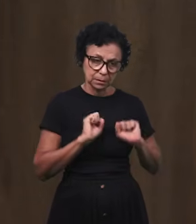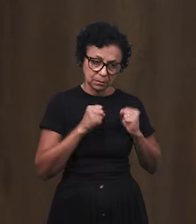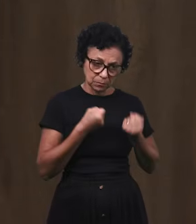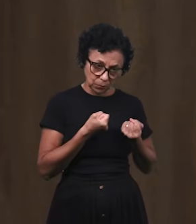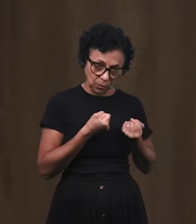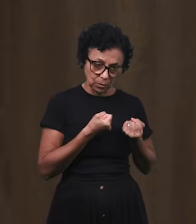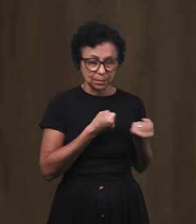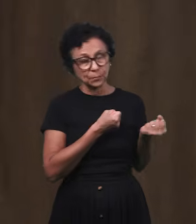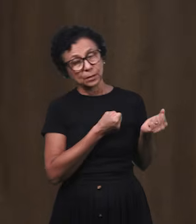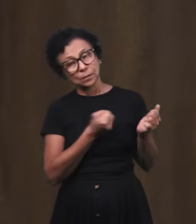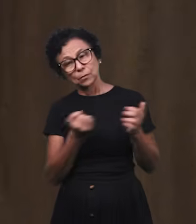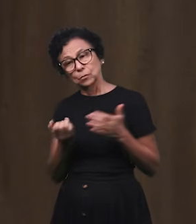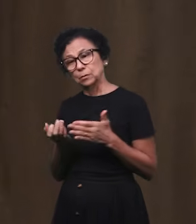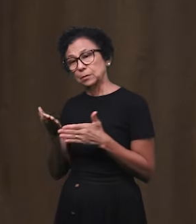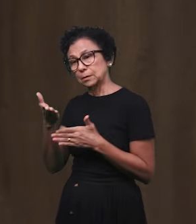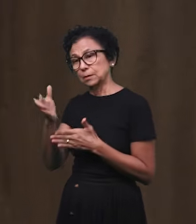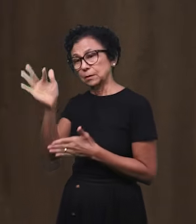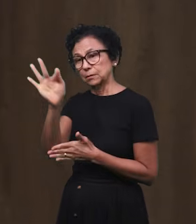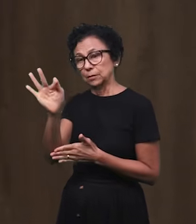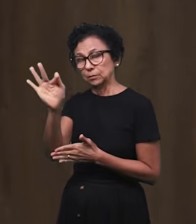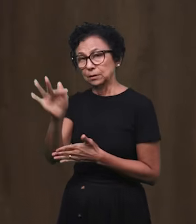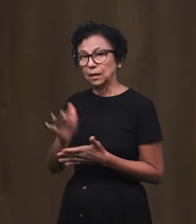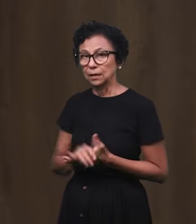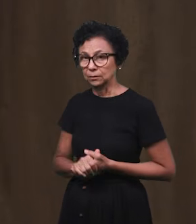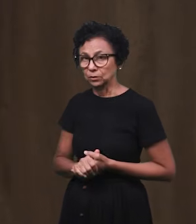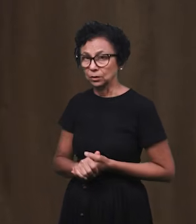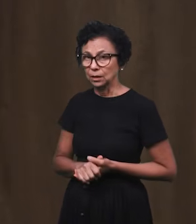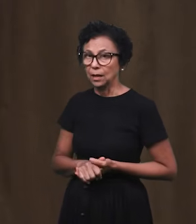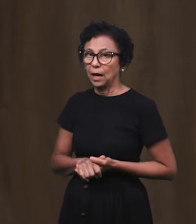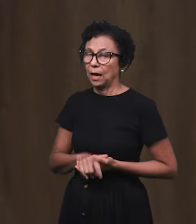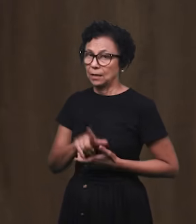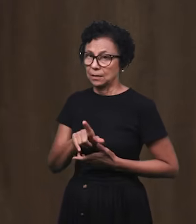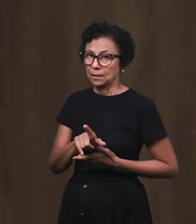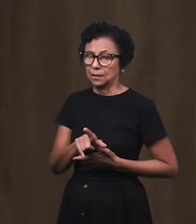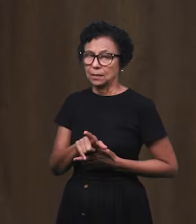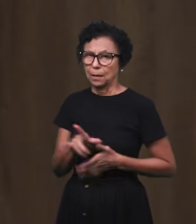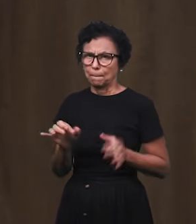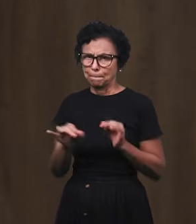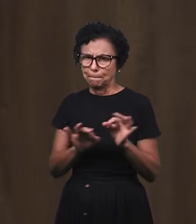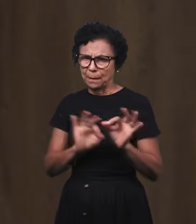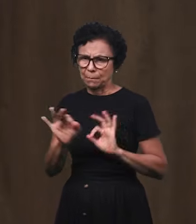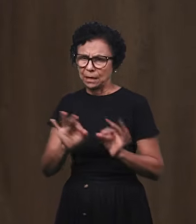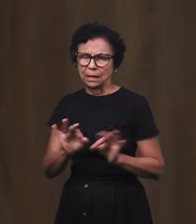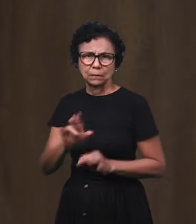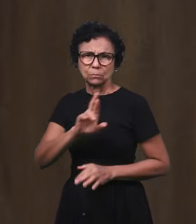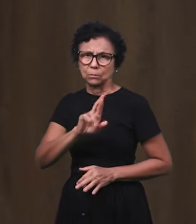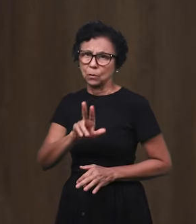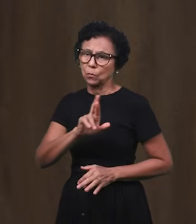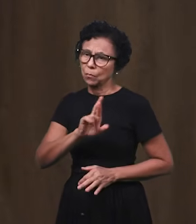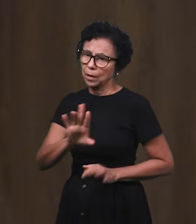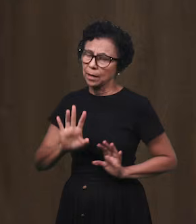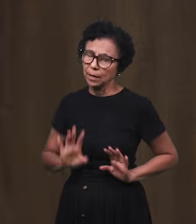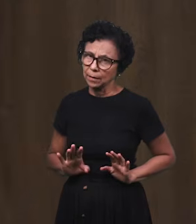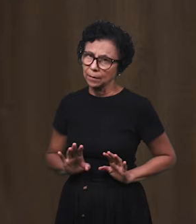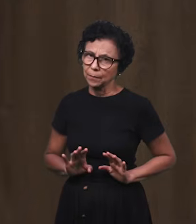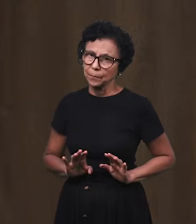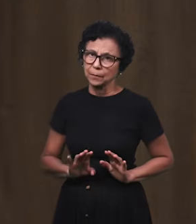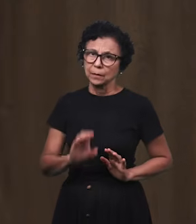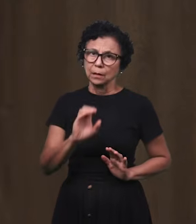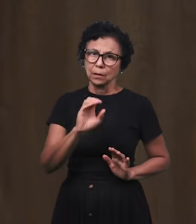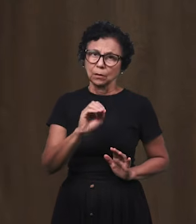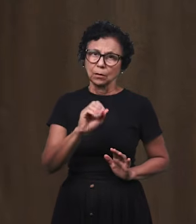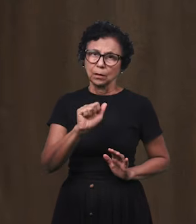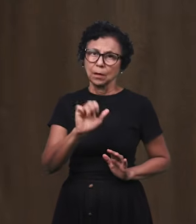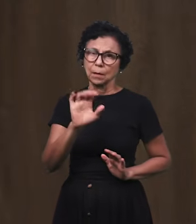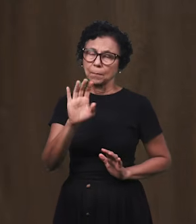bom? Até porque o exame traz todas as disciplinas, o exame da ordem, e é uma pressão, você precisa passar, então gera toda uma ansiedade, uma